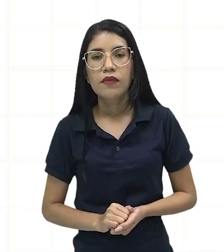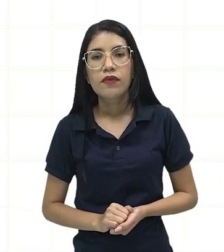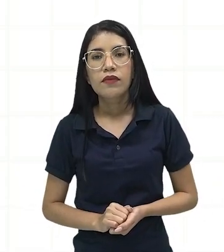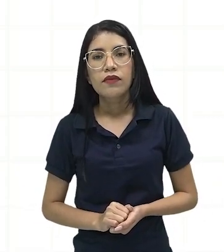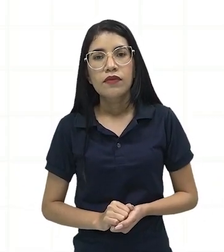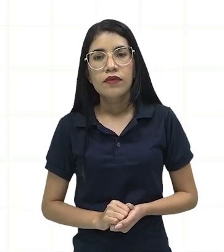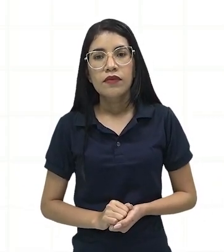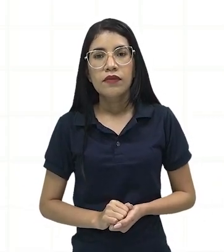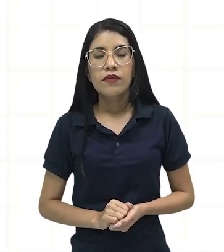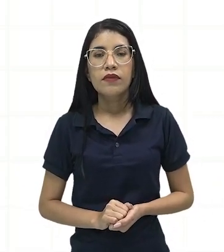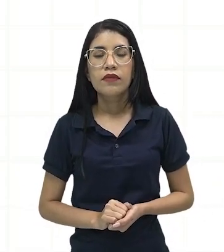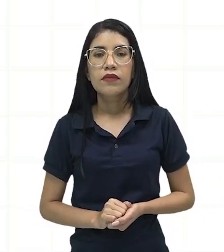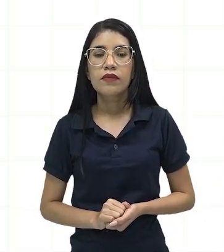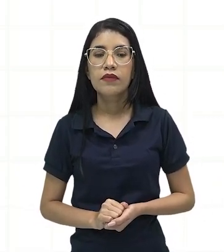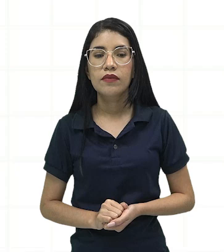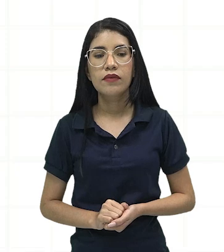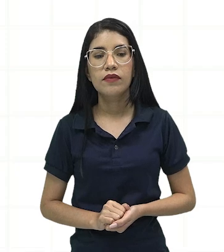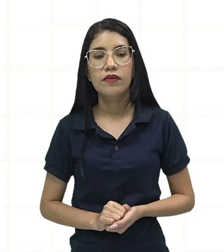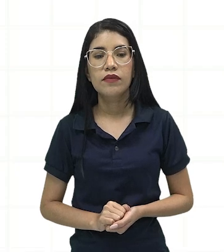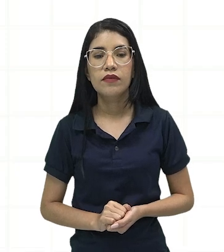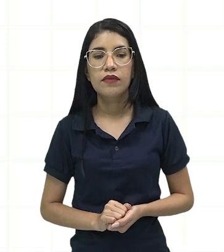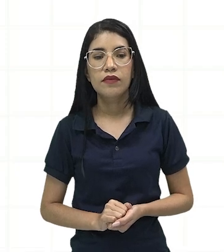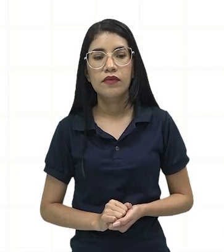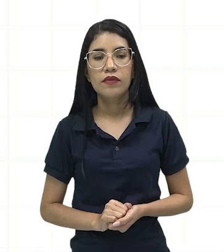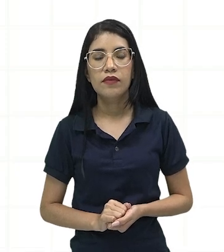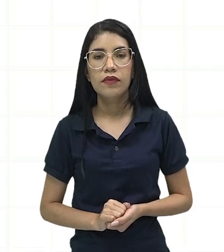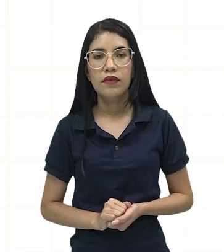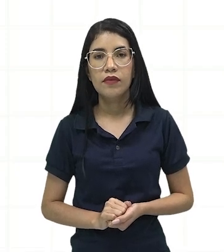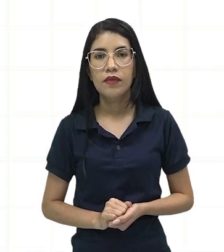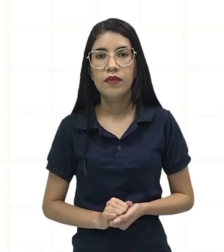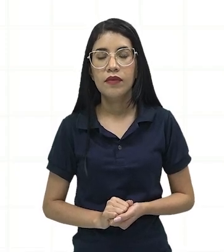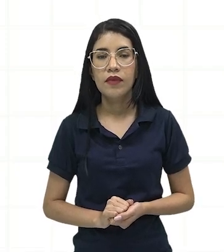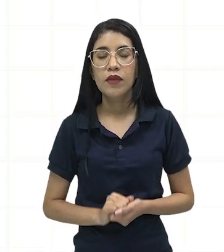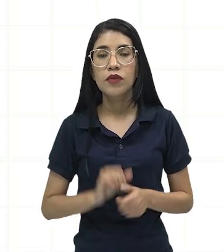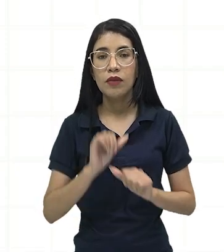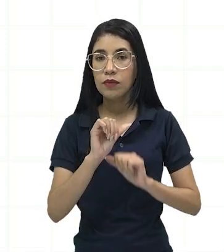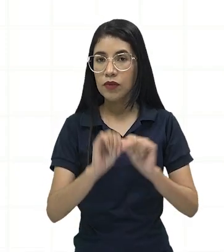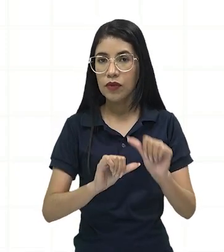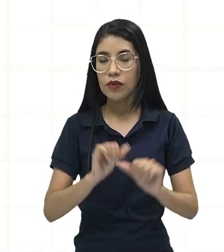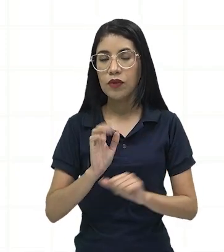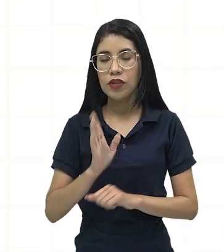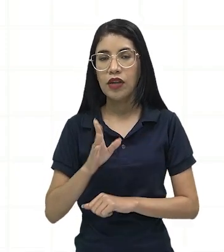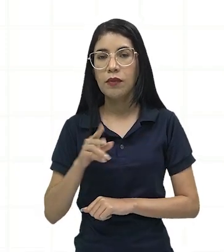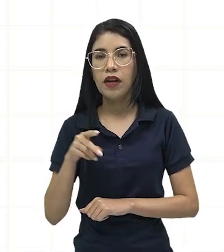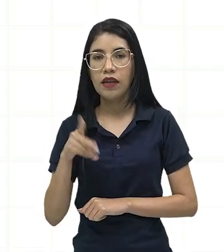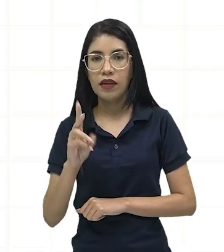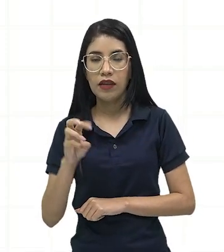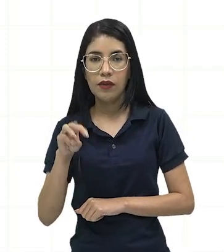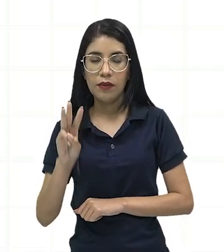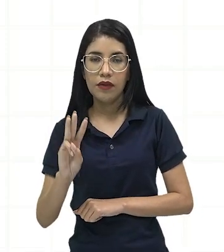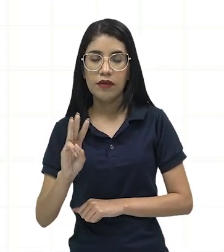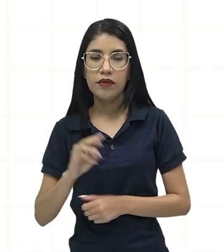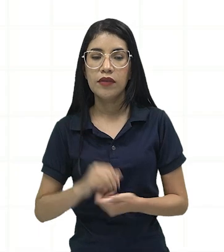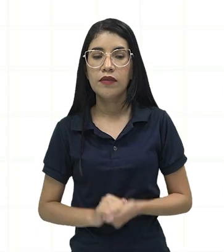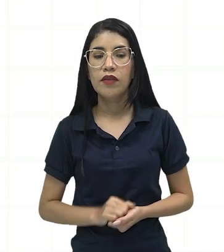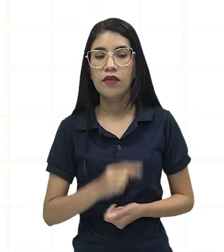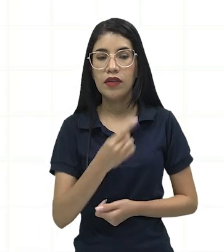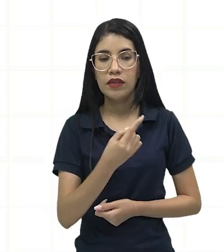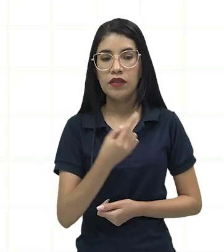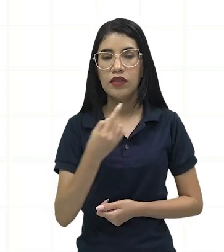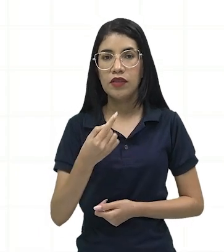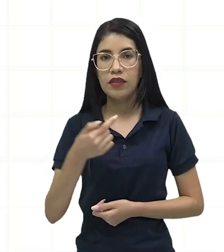caso, essa numeração ela já foi transformada aqui para quilowatt. Então já ficou aí